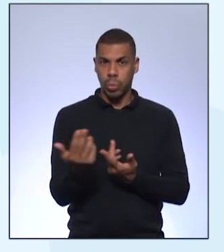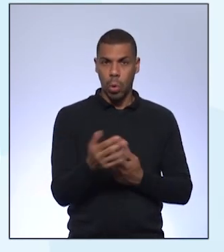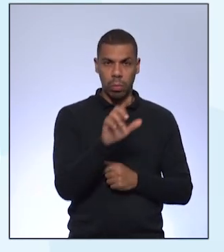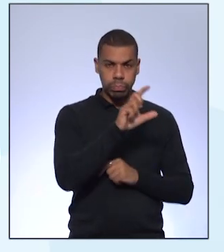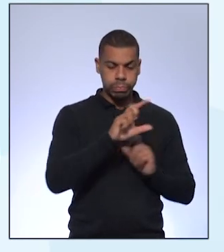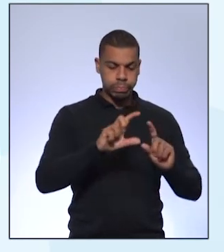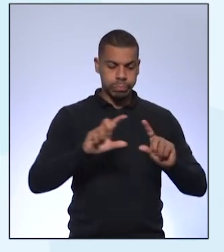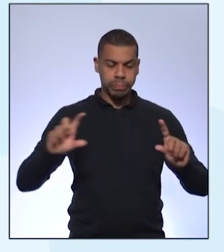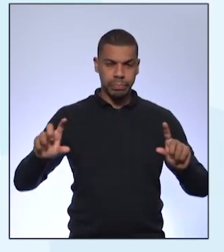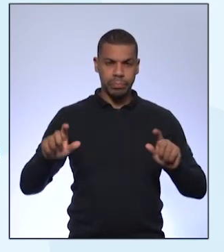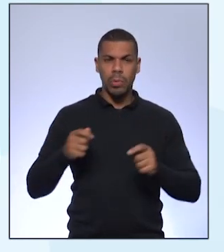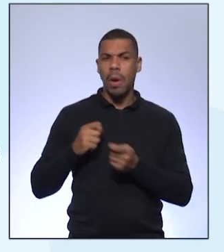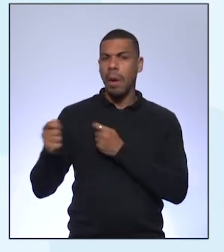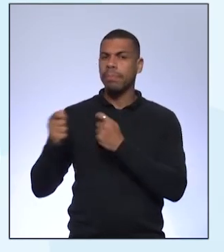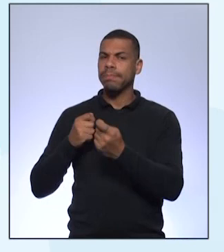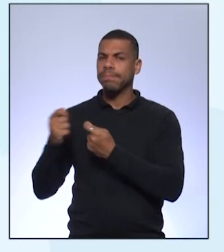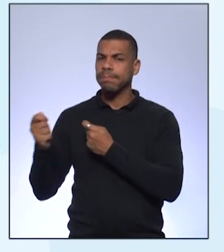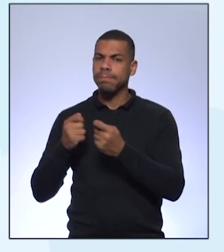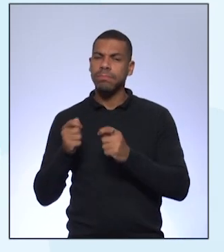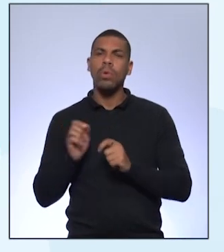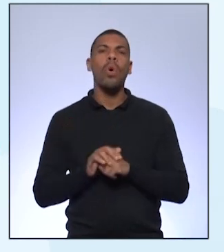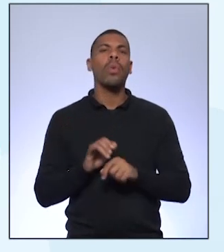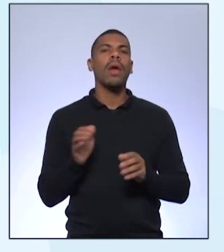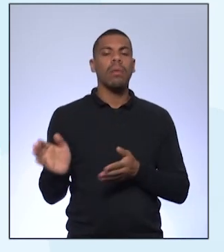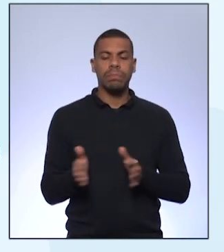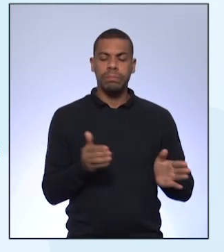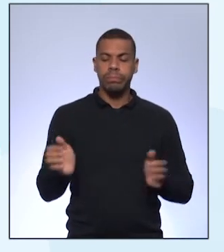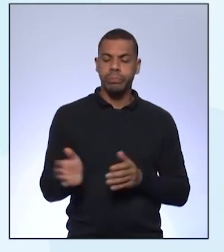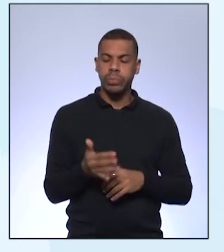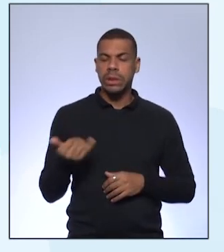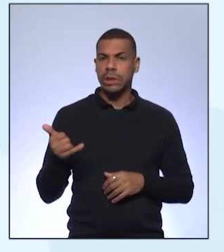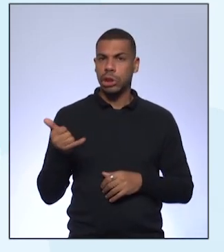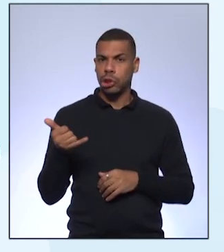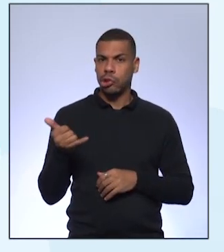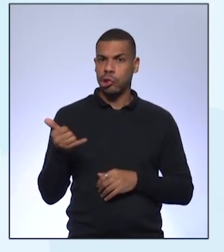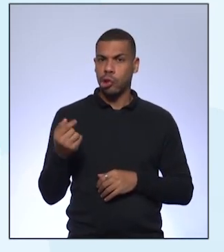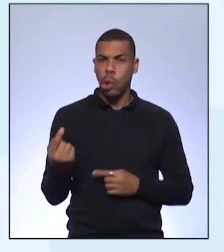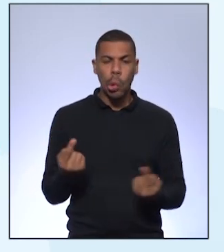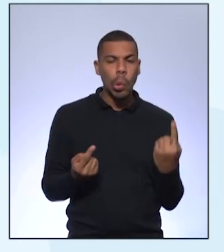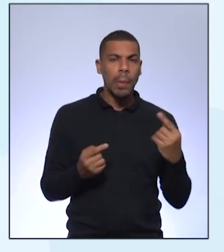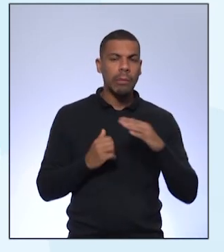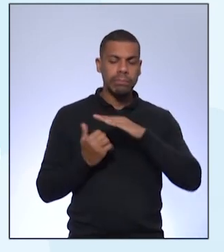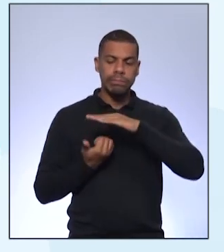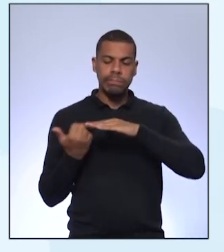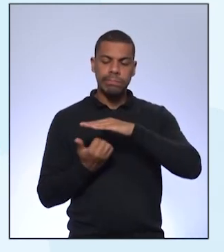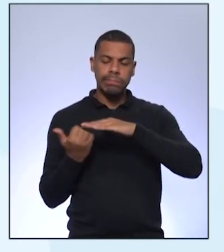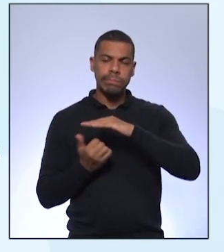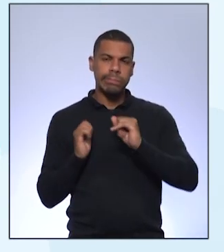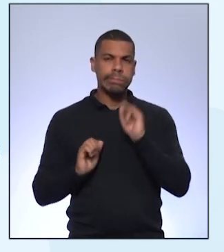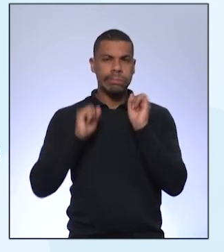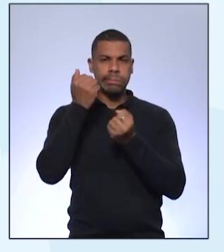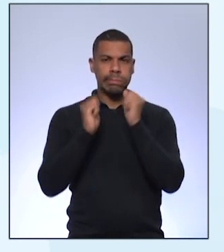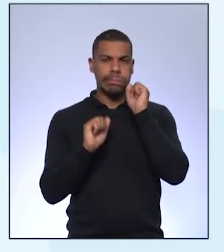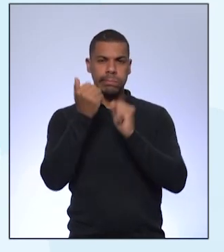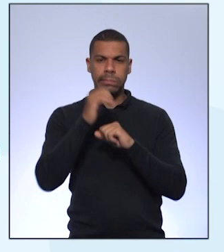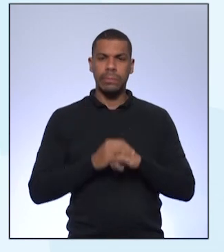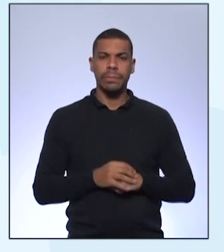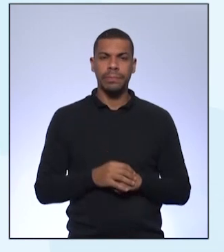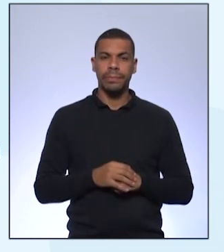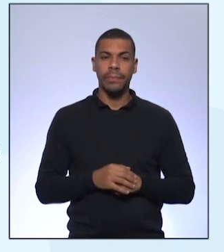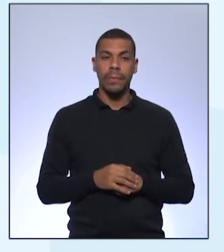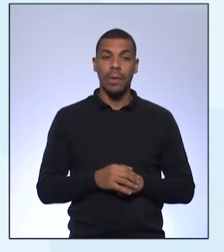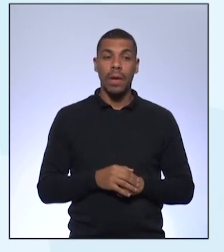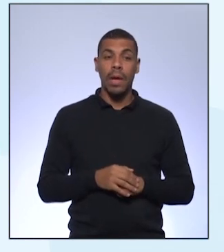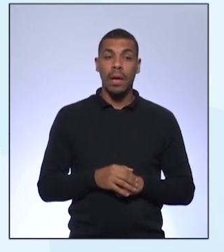Em uma reportagem sobre a produção de celulares, foi divulgado que uma certa fábrica produz um celular a cada 15 segundos. O problema